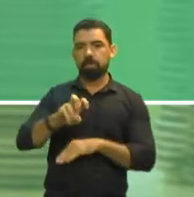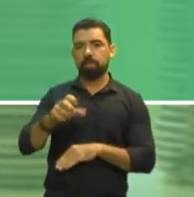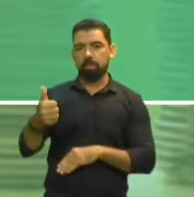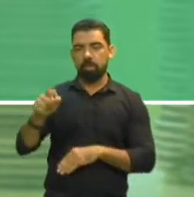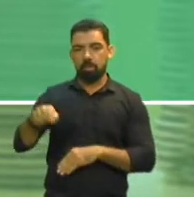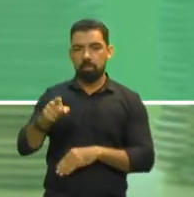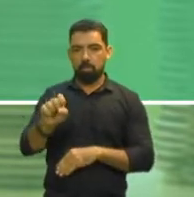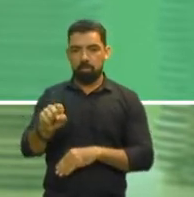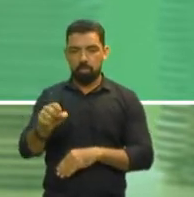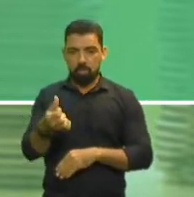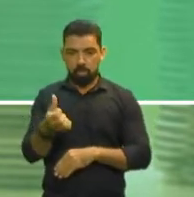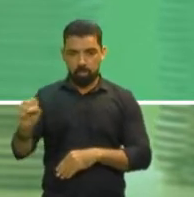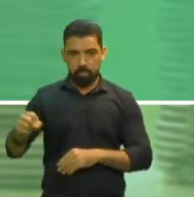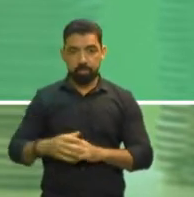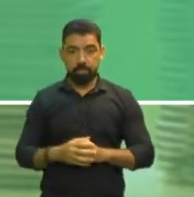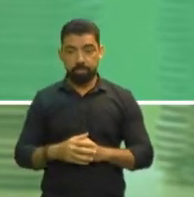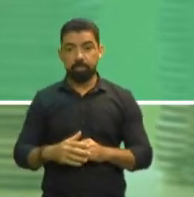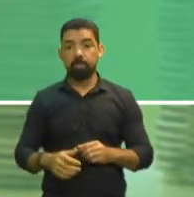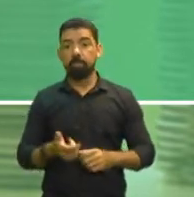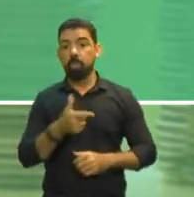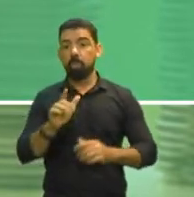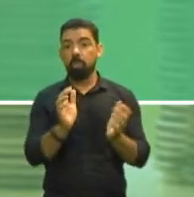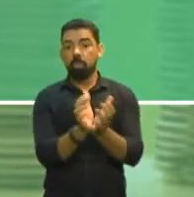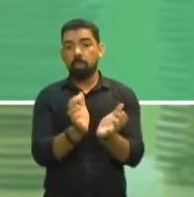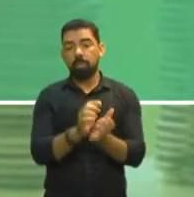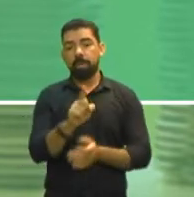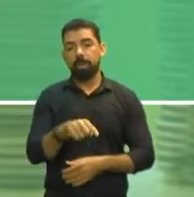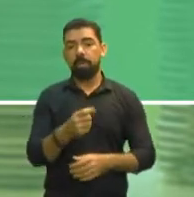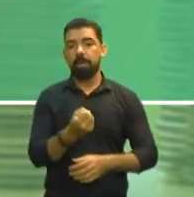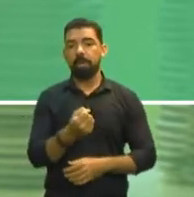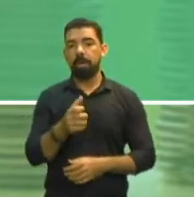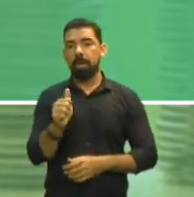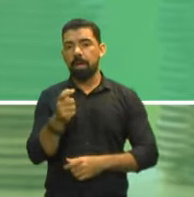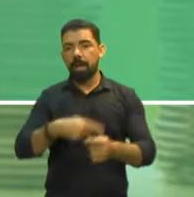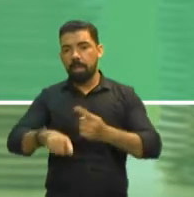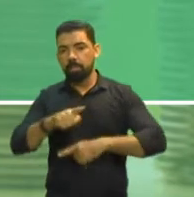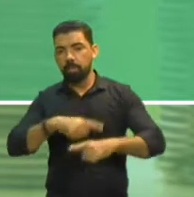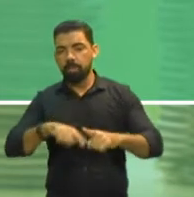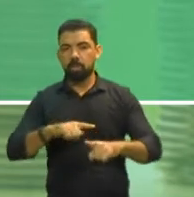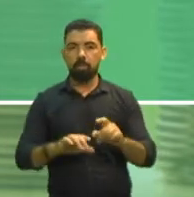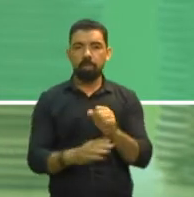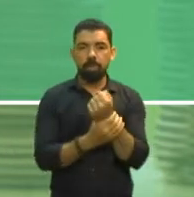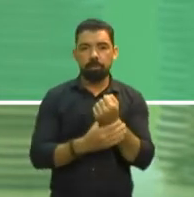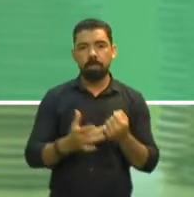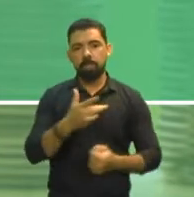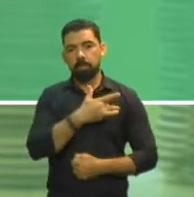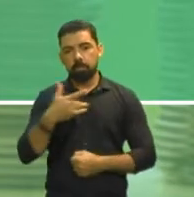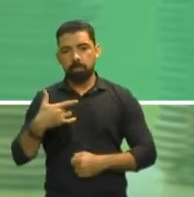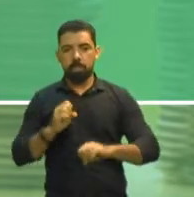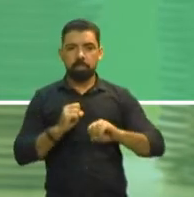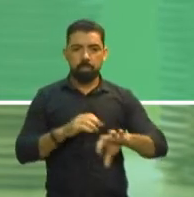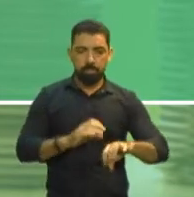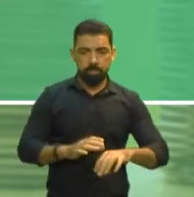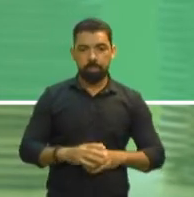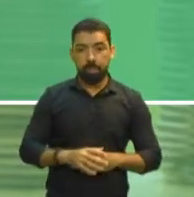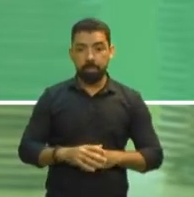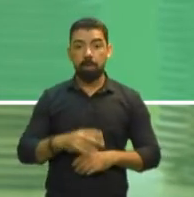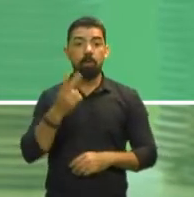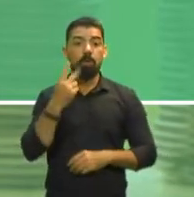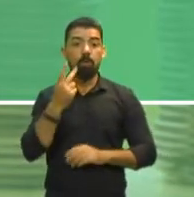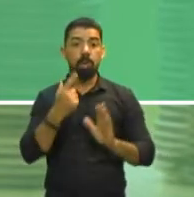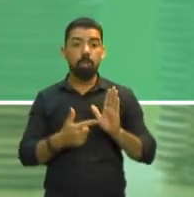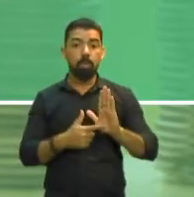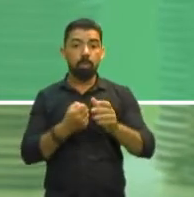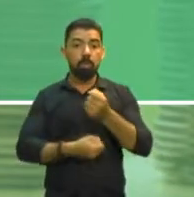setor administração, defesa, educação e saúde públicas e seguridade social, Fortaleza apresentou em